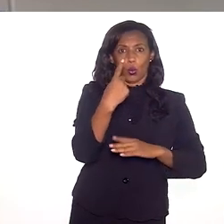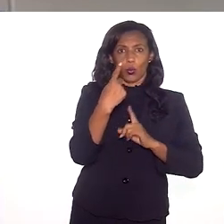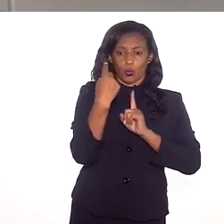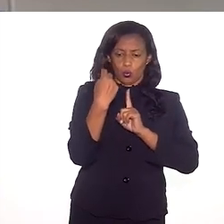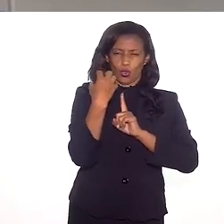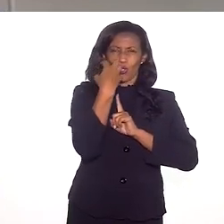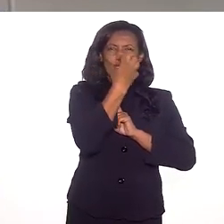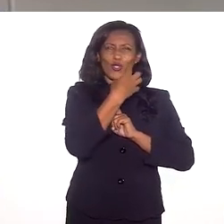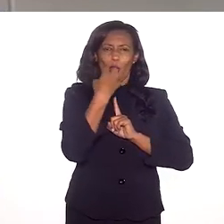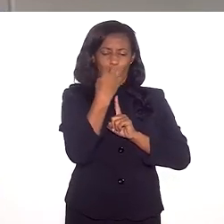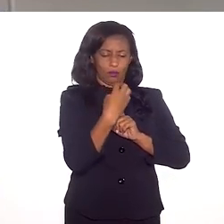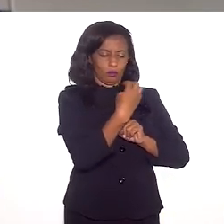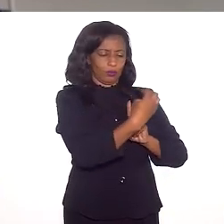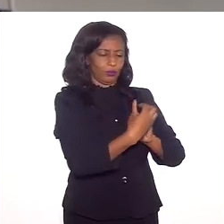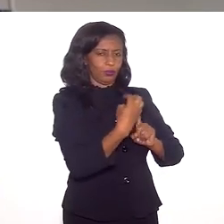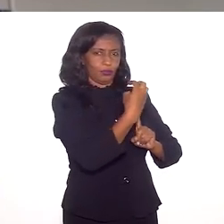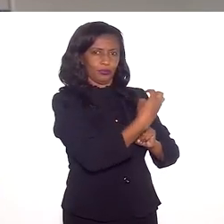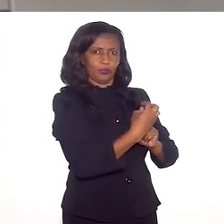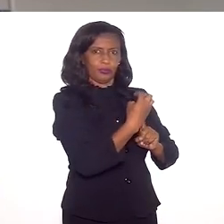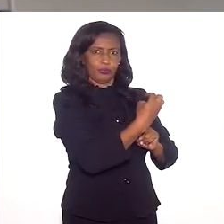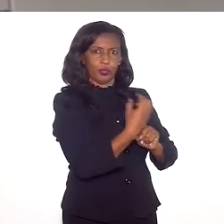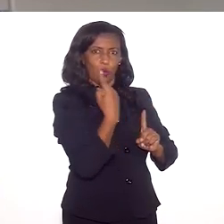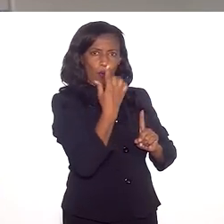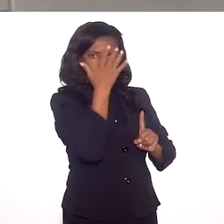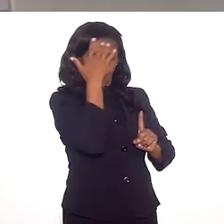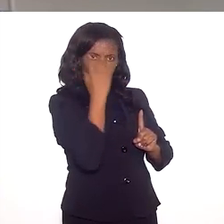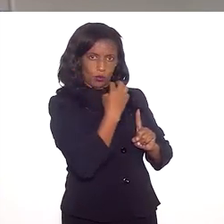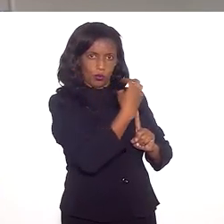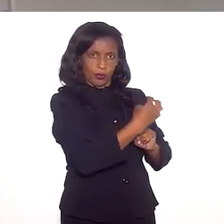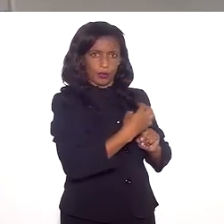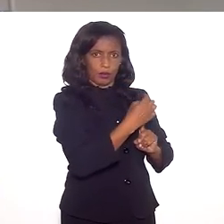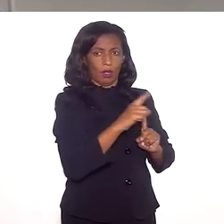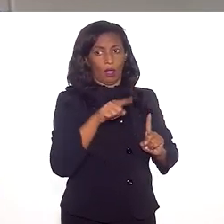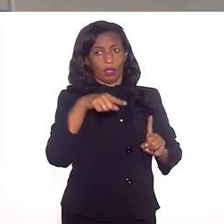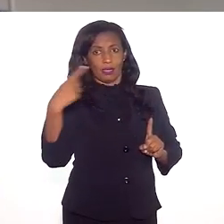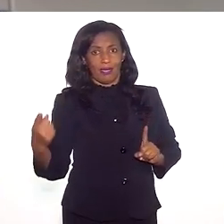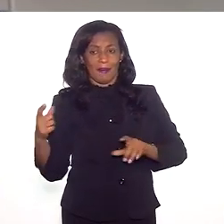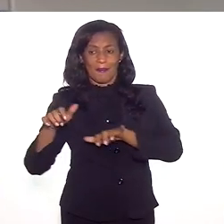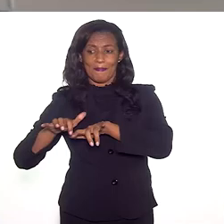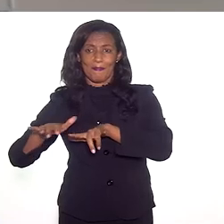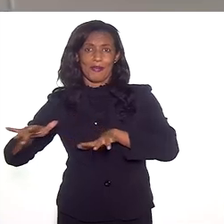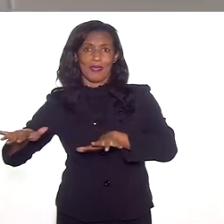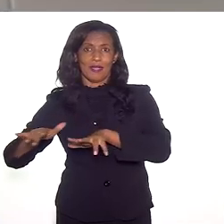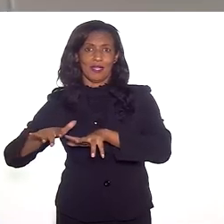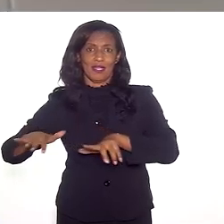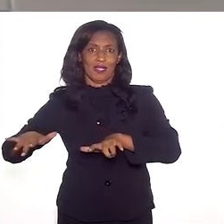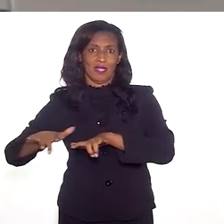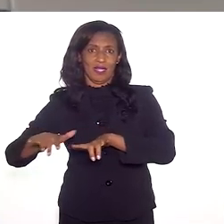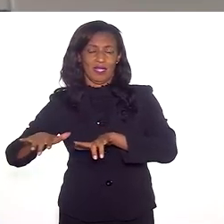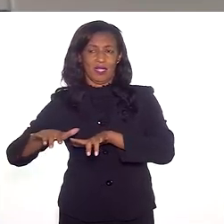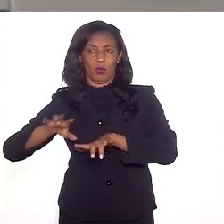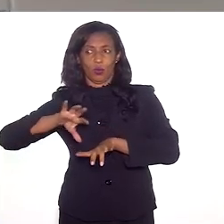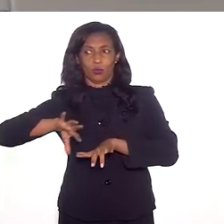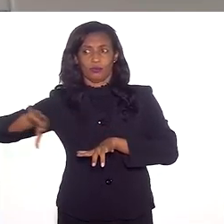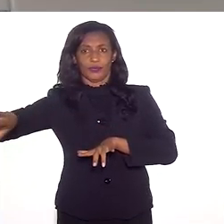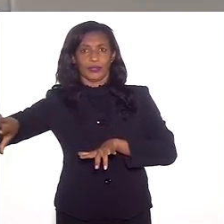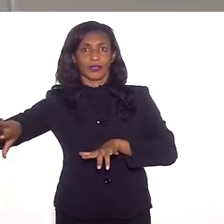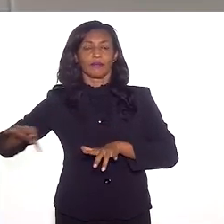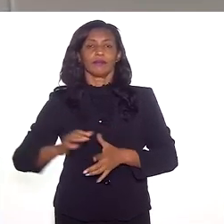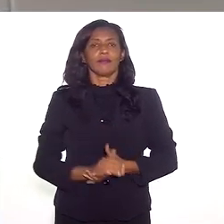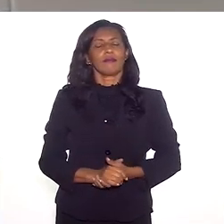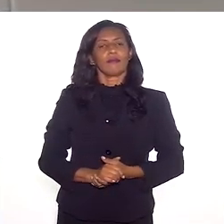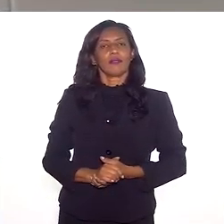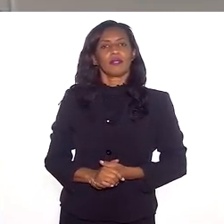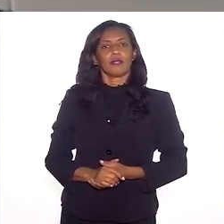nós tivemos o ano passado, nós fizemos a integral das sonatas para piano de Beethoven, por exemplo, com uma série de